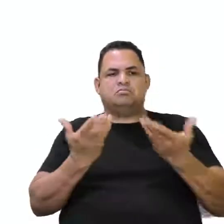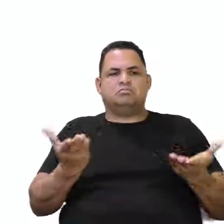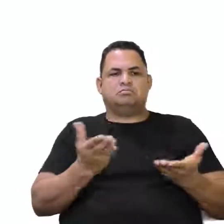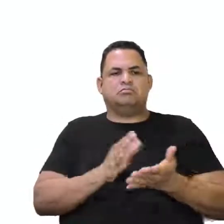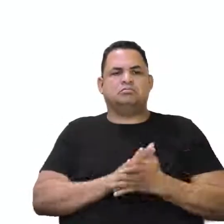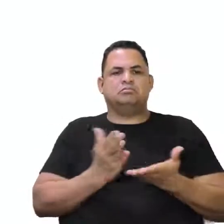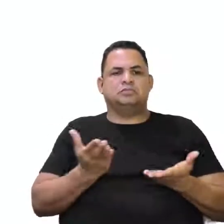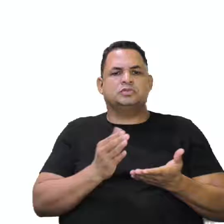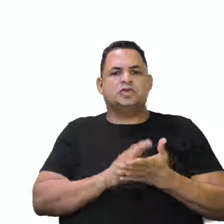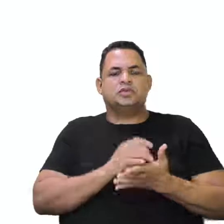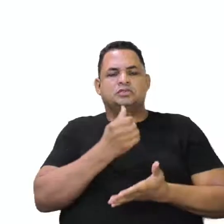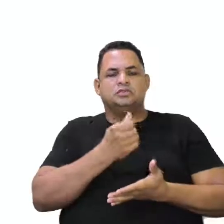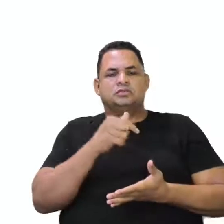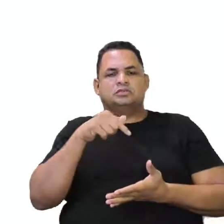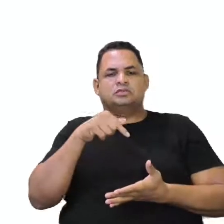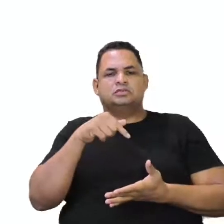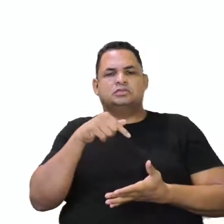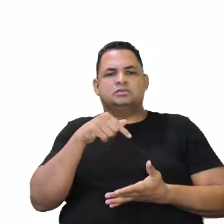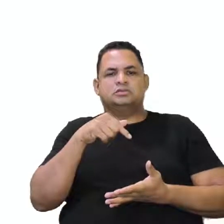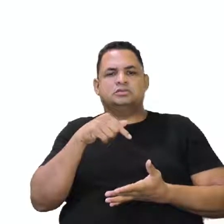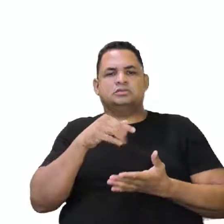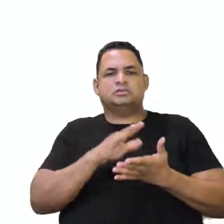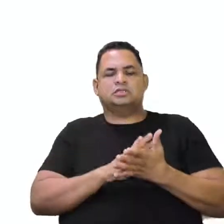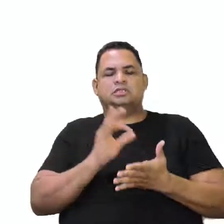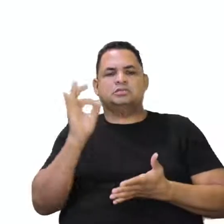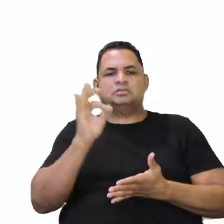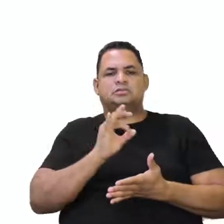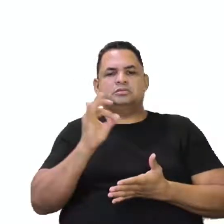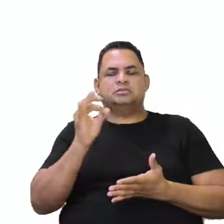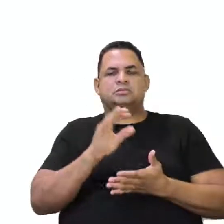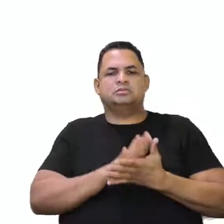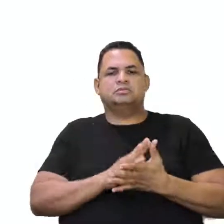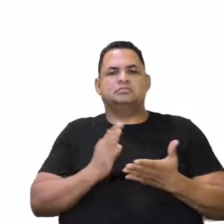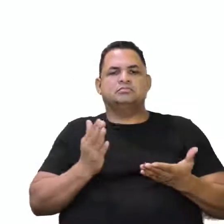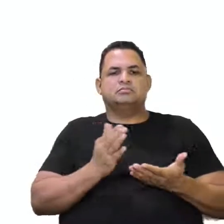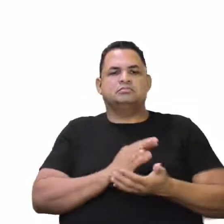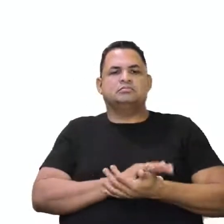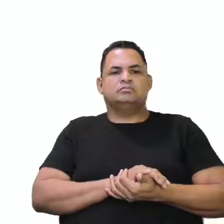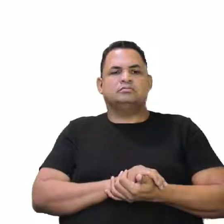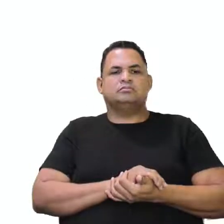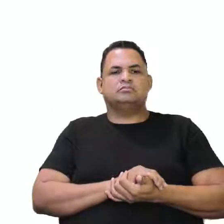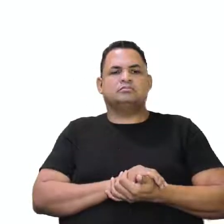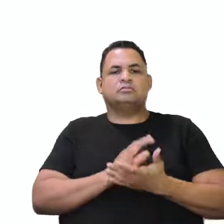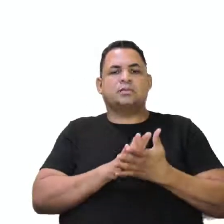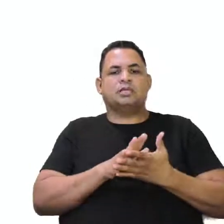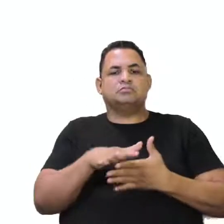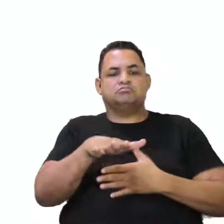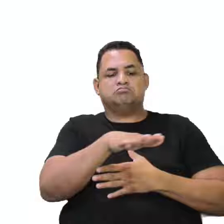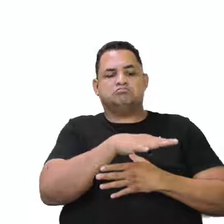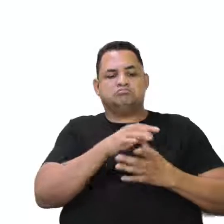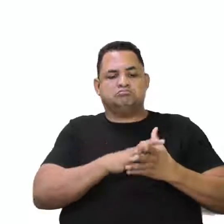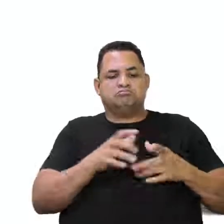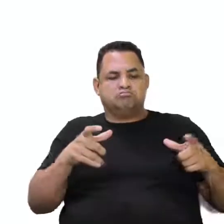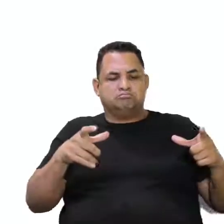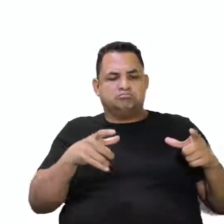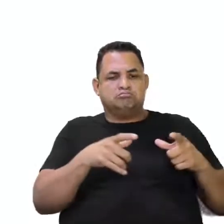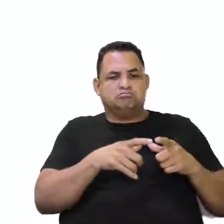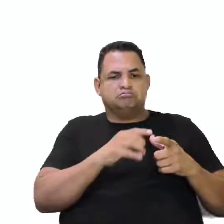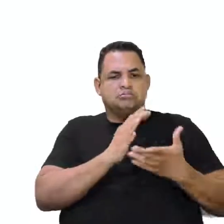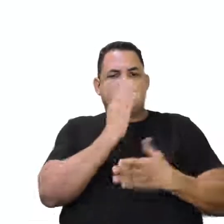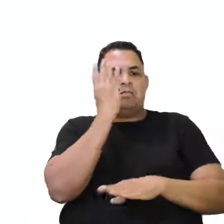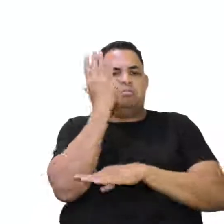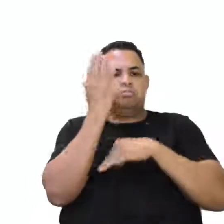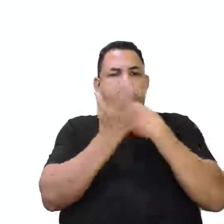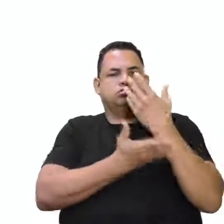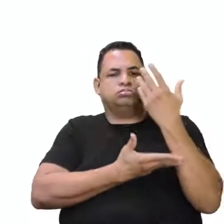cobrir apenas 6 ou 7%. Imagine isso, gente. Proporcionalmente é terrível. Grande parte do que sobrou foi